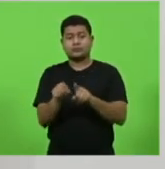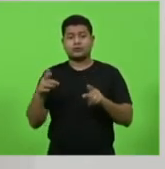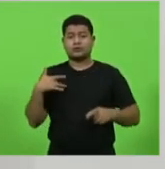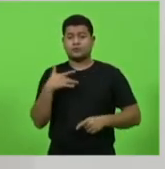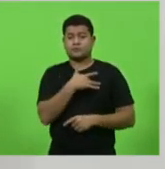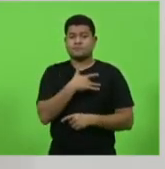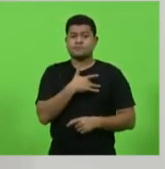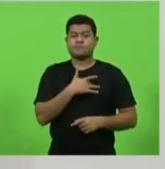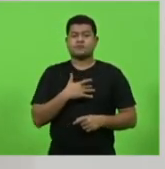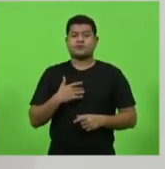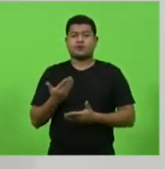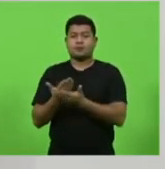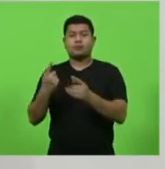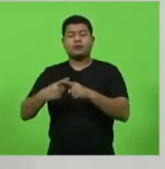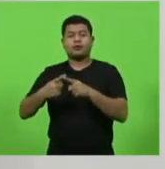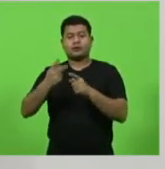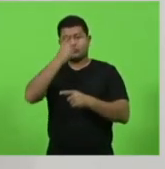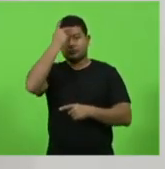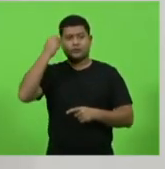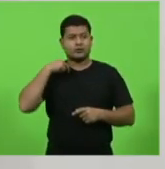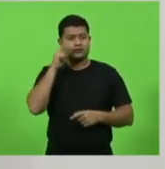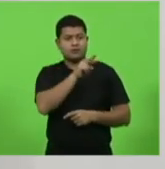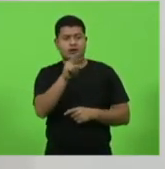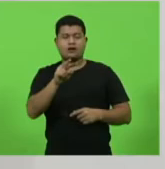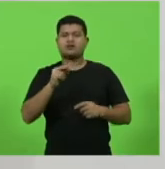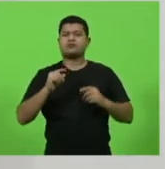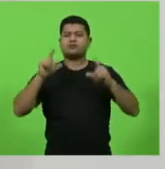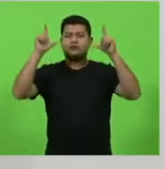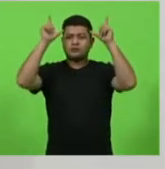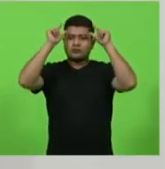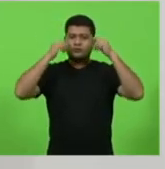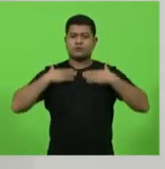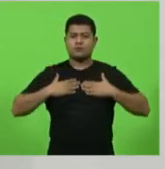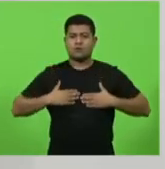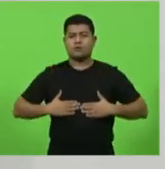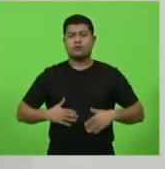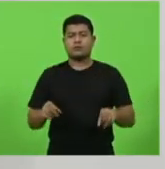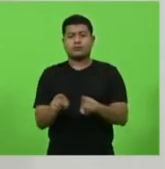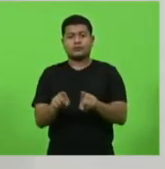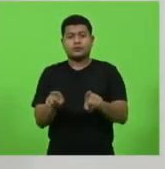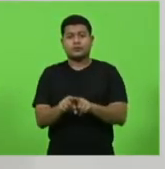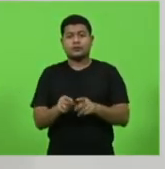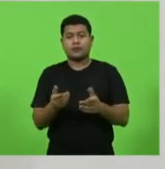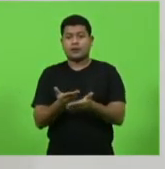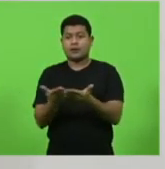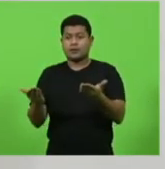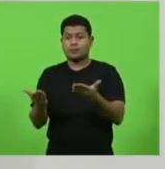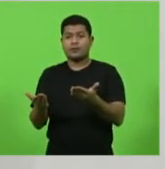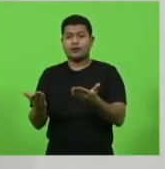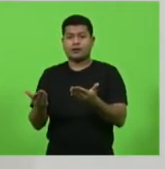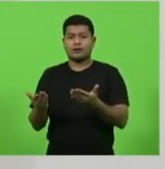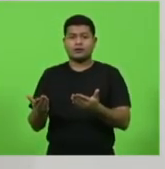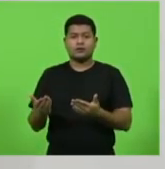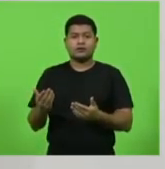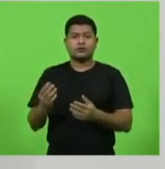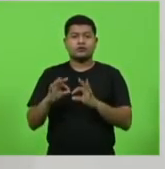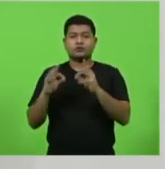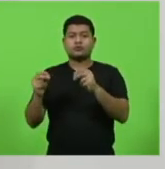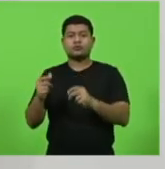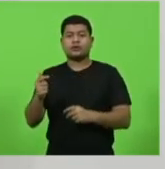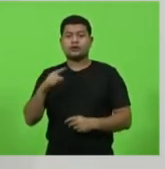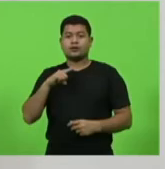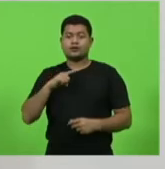uma tranquilidade, uma maior paz, mexe no patrimônio das pessoas, porque um bairro,